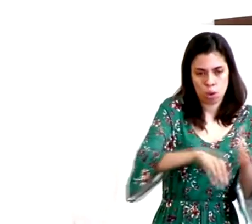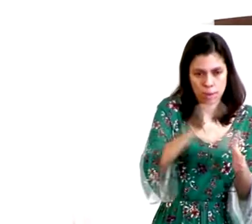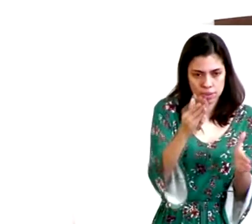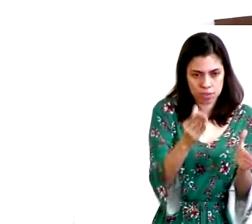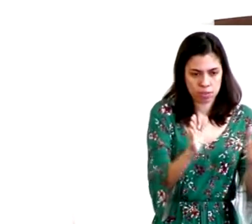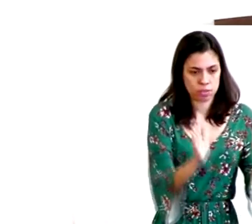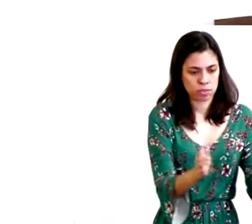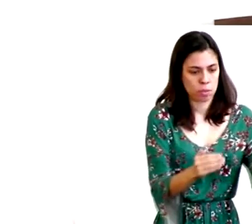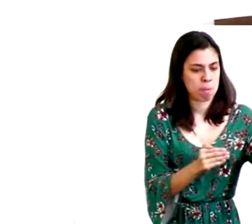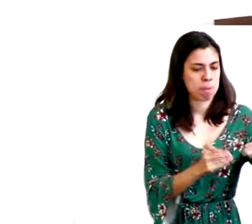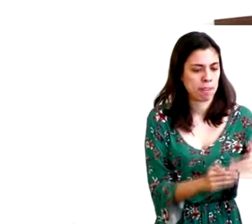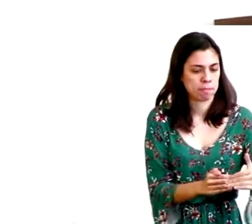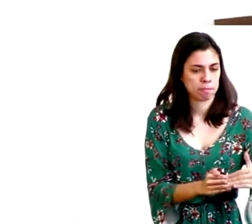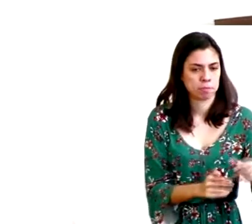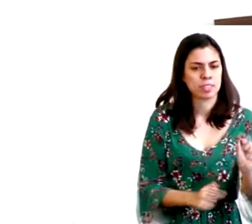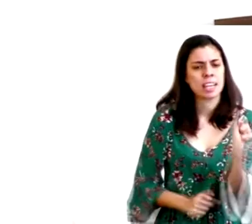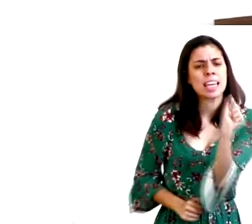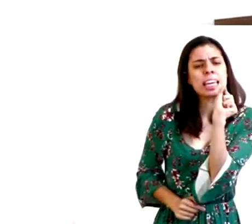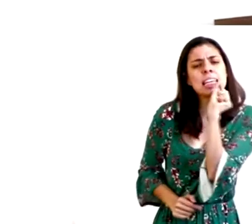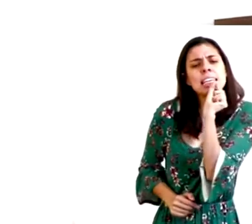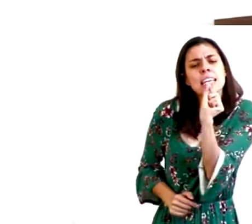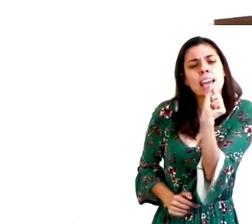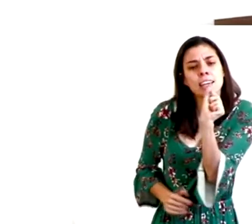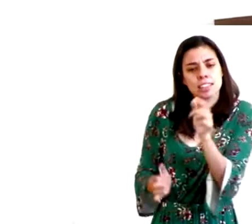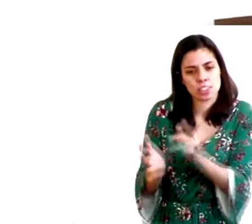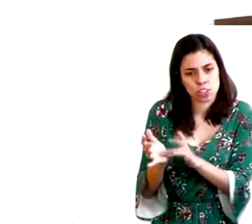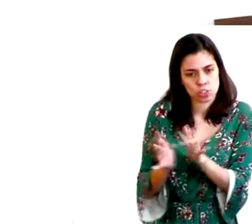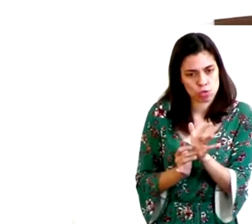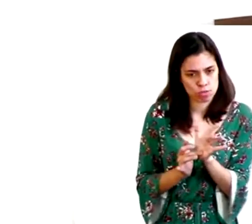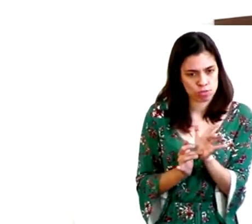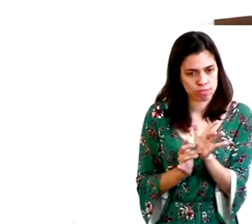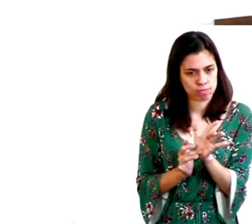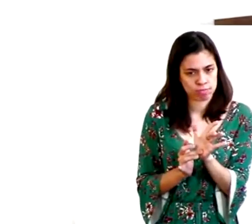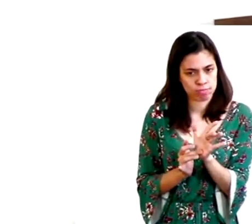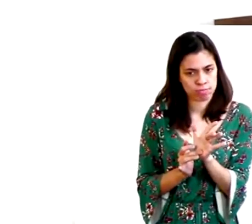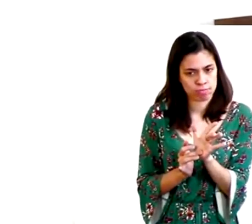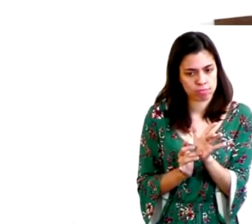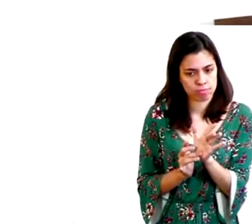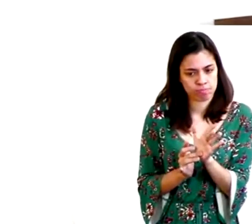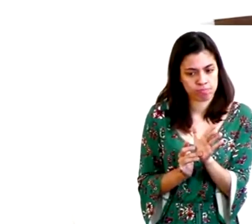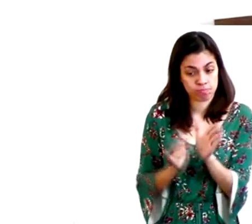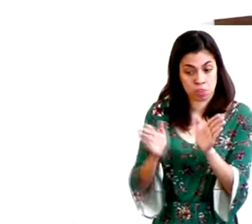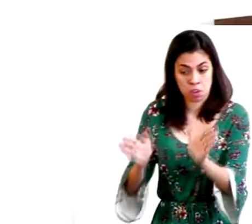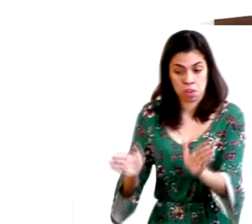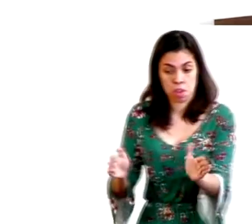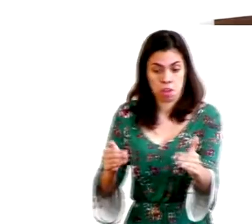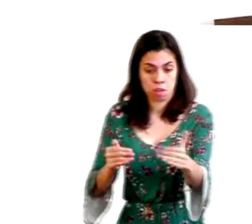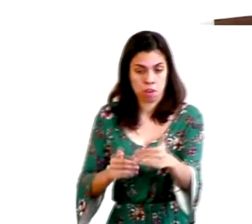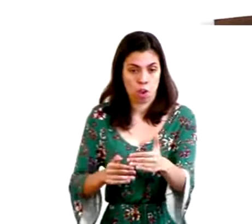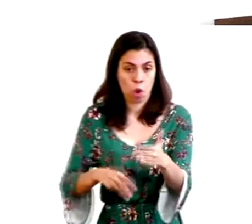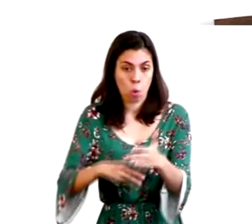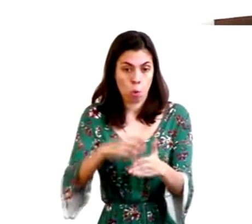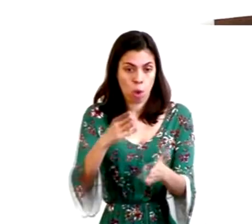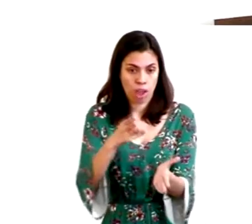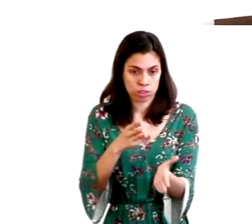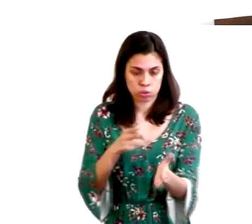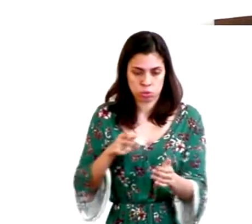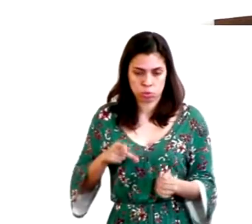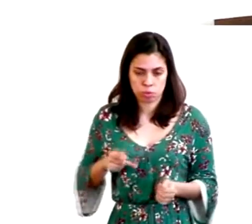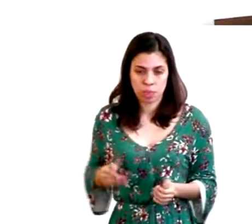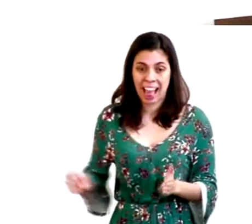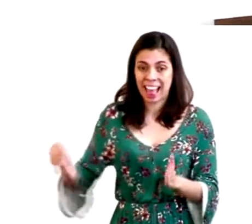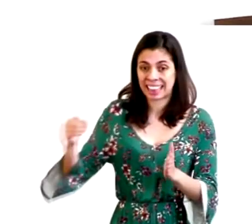Quem é Jesus, o Cristo? A partir do capítulo 4, no versículo 17, até o